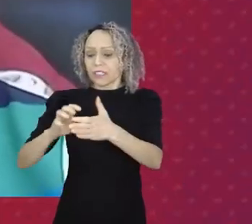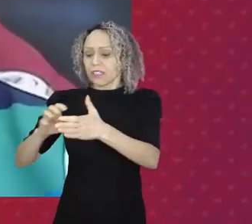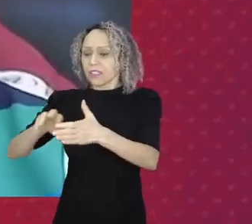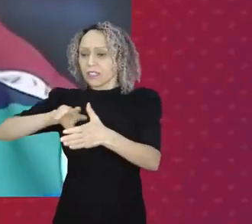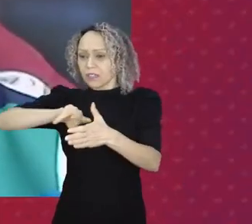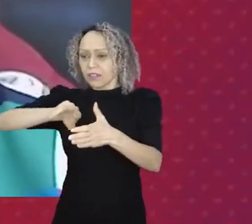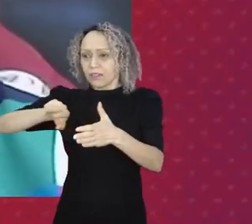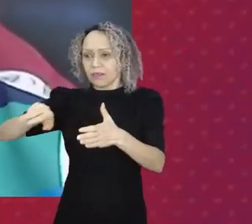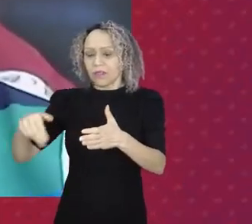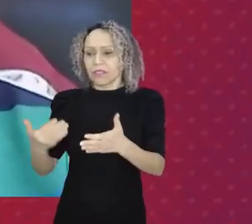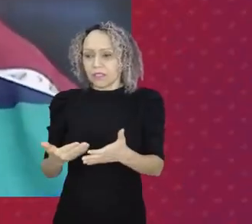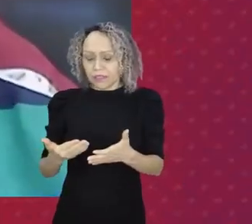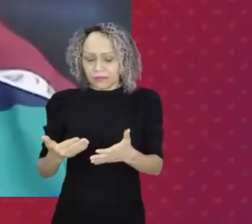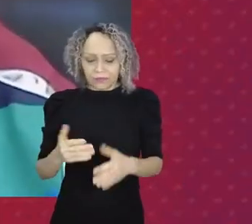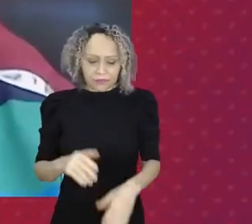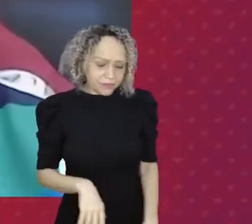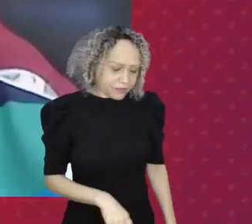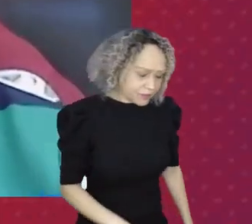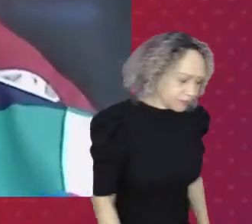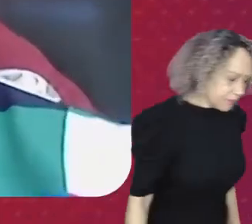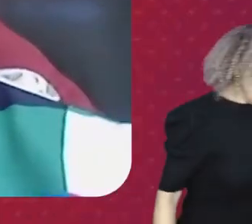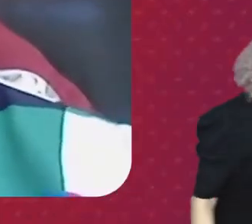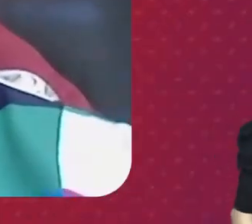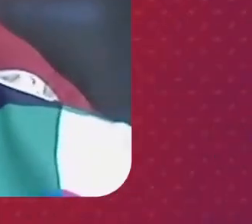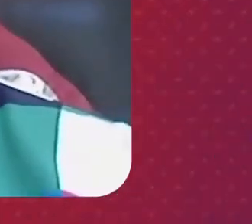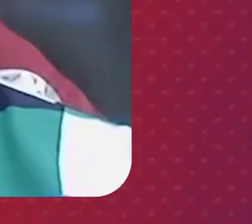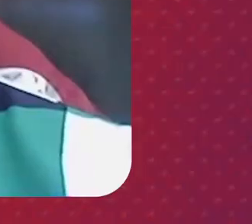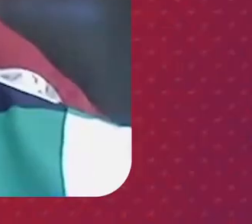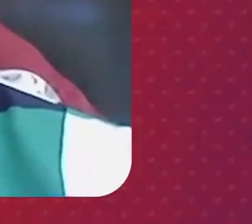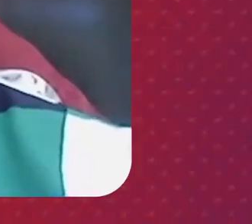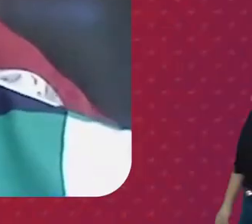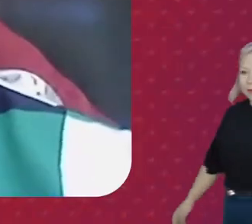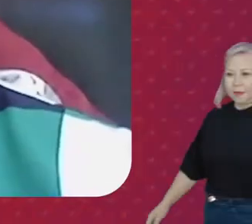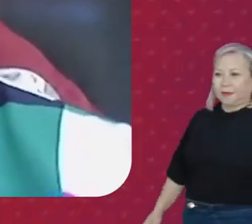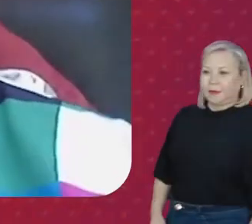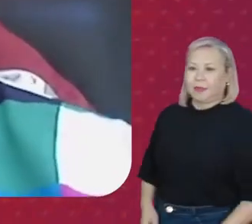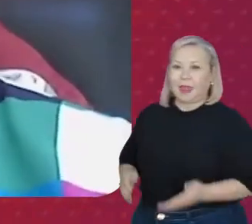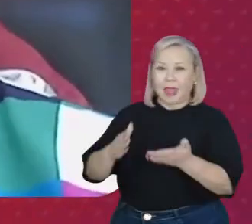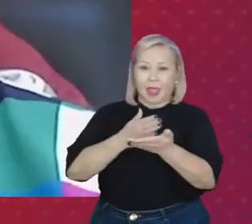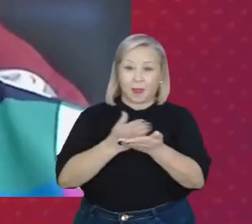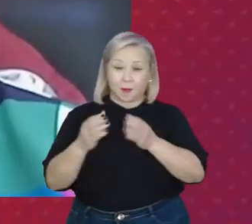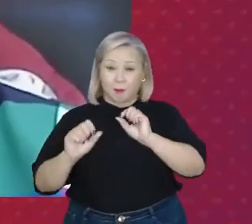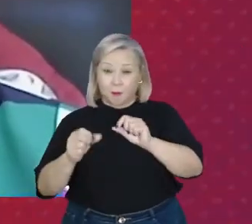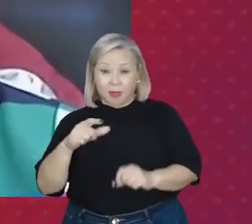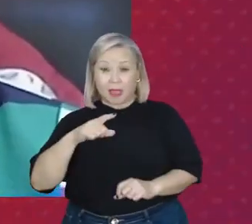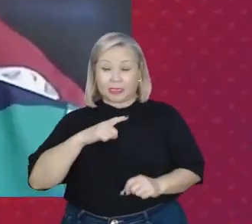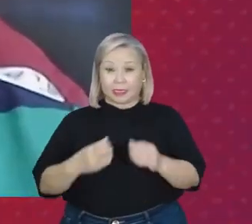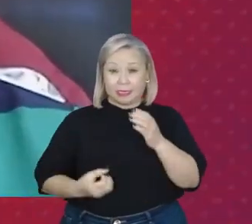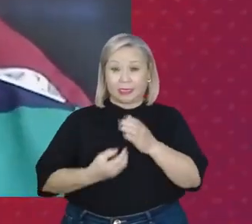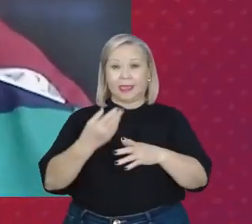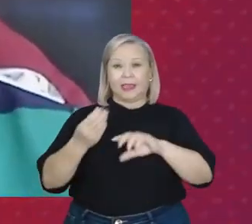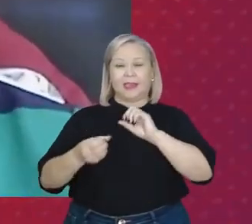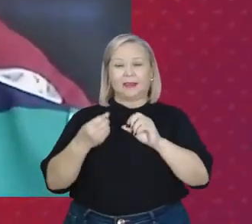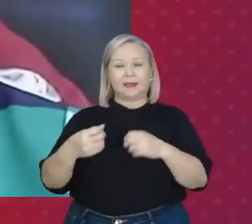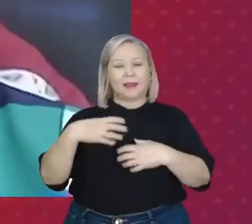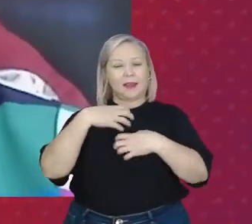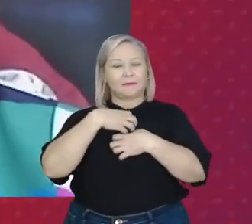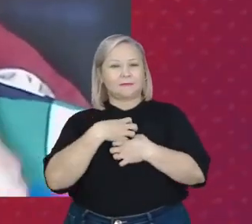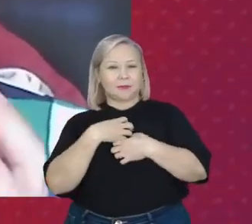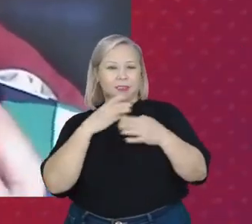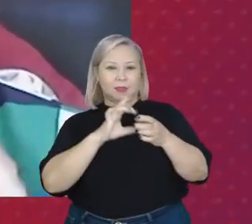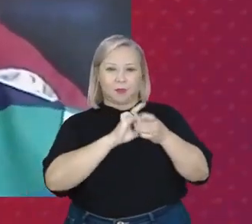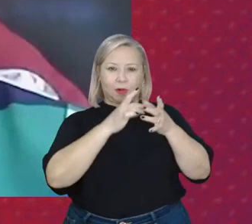existir o sentido da democracia, segundo Ulisses Guimarães, de que era garantir a participação das